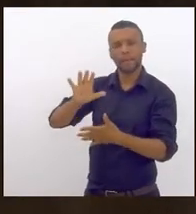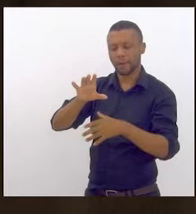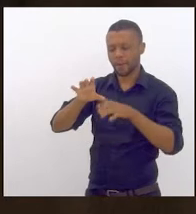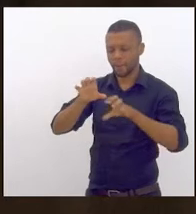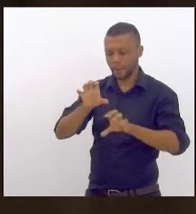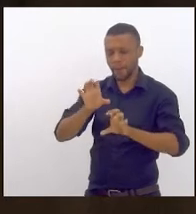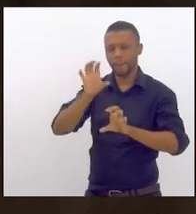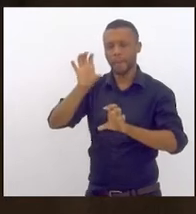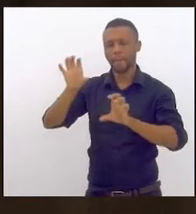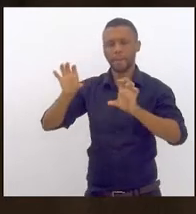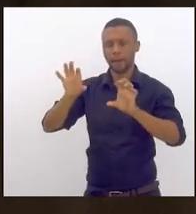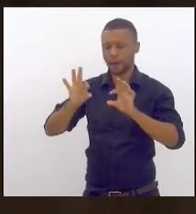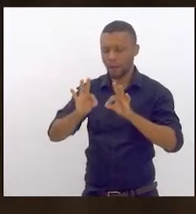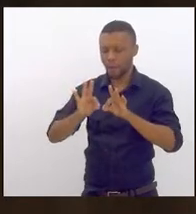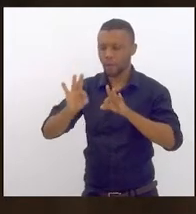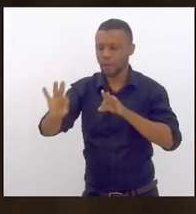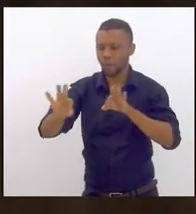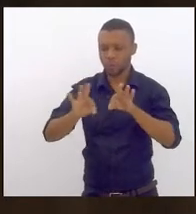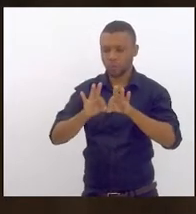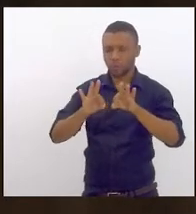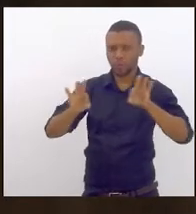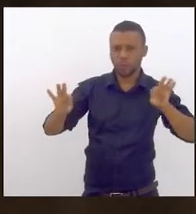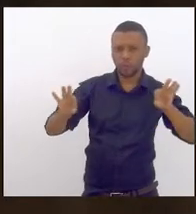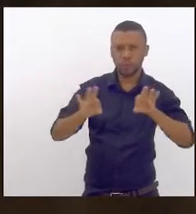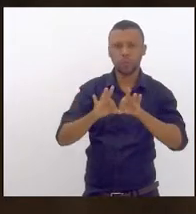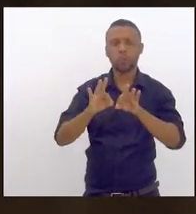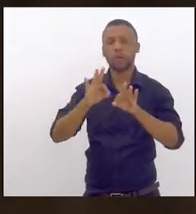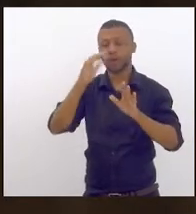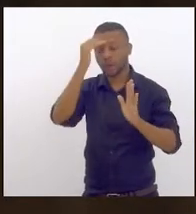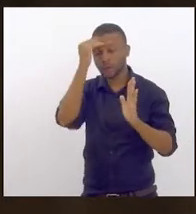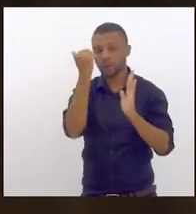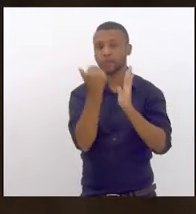respaldada em projeções UTM,